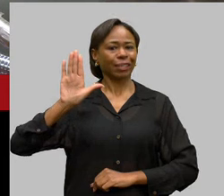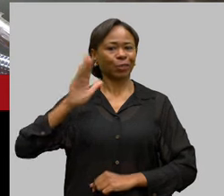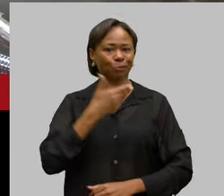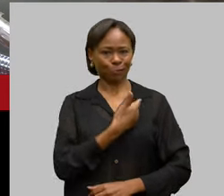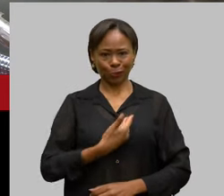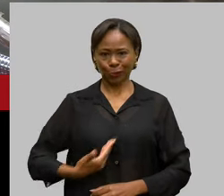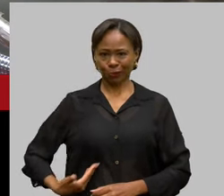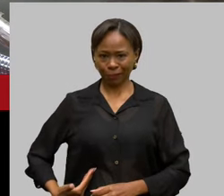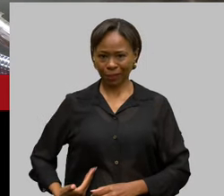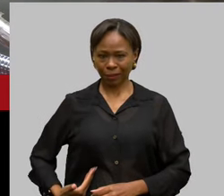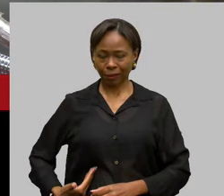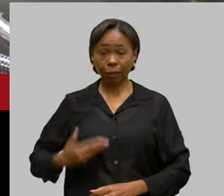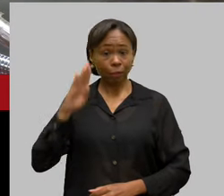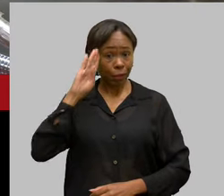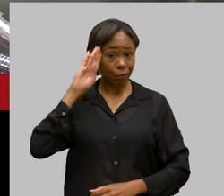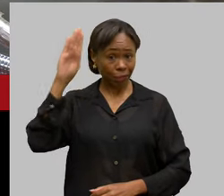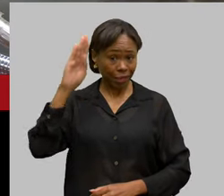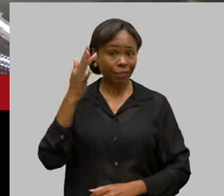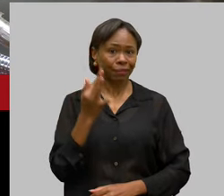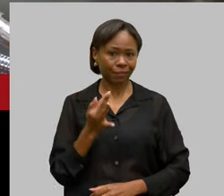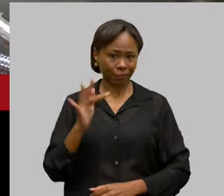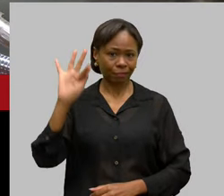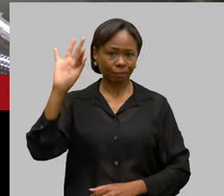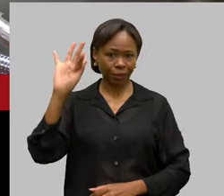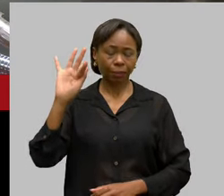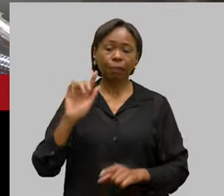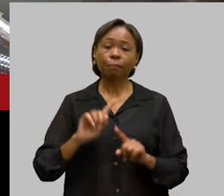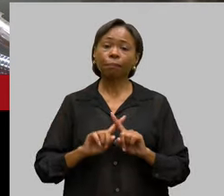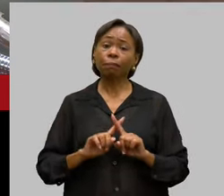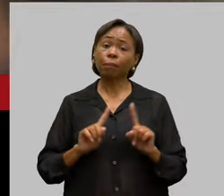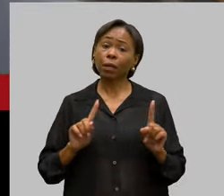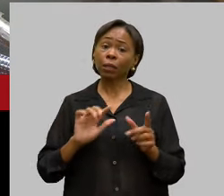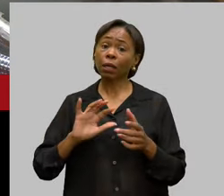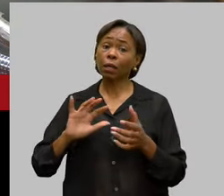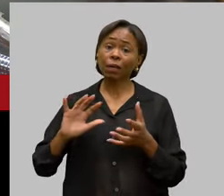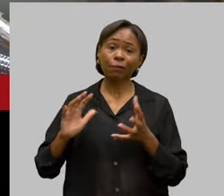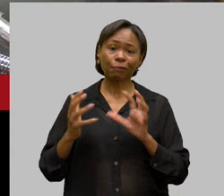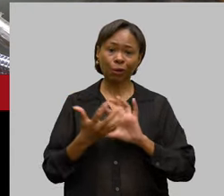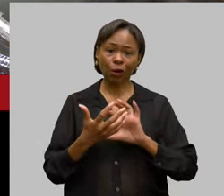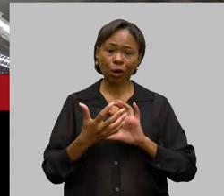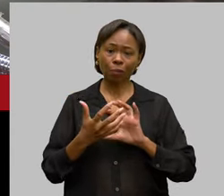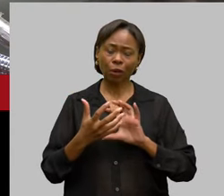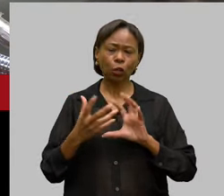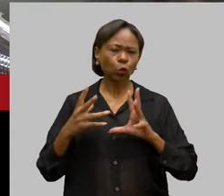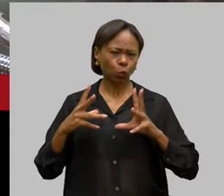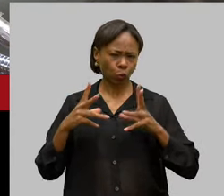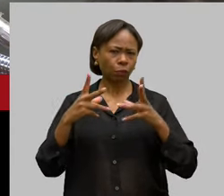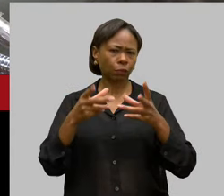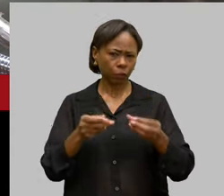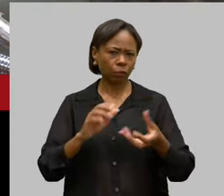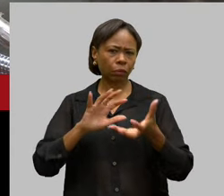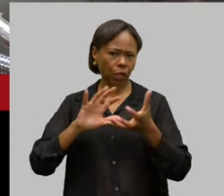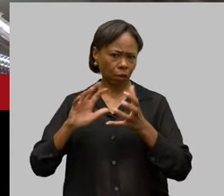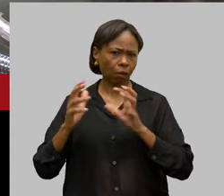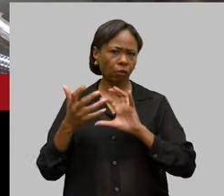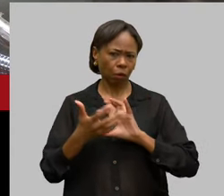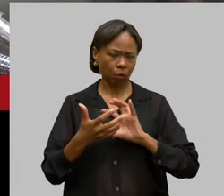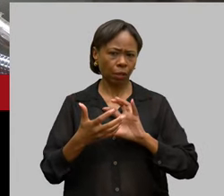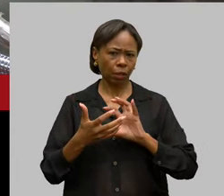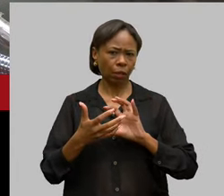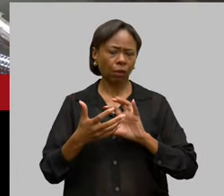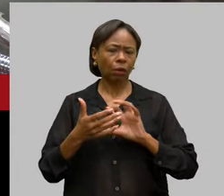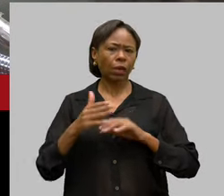principalmente Federal só que as reformas que são feitas todas as reformas tá nenhuma dessas reformas